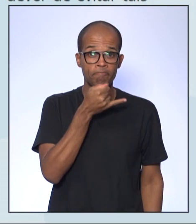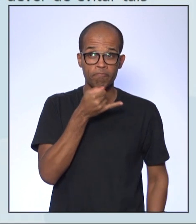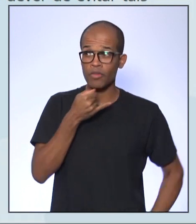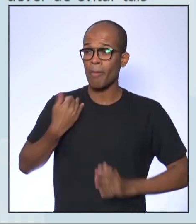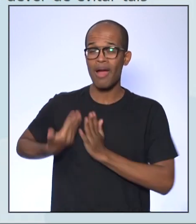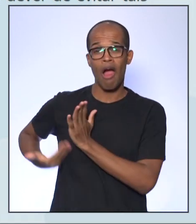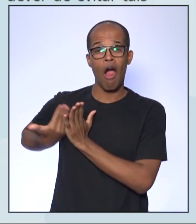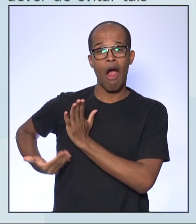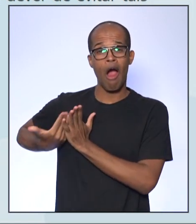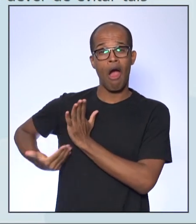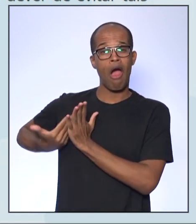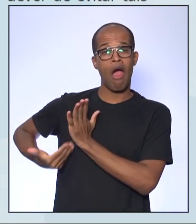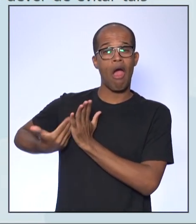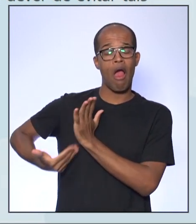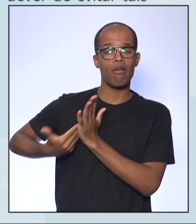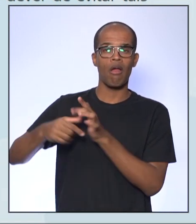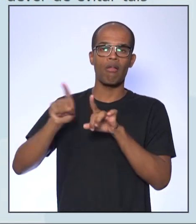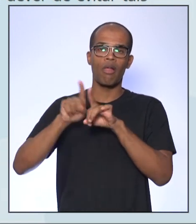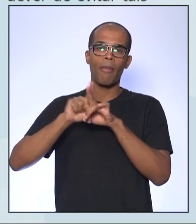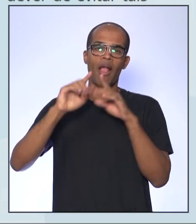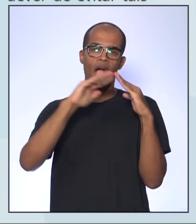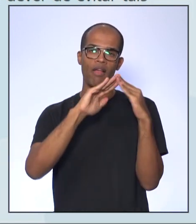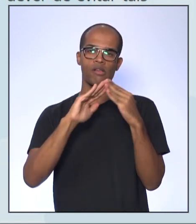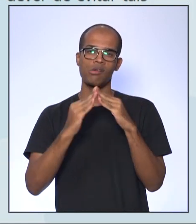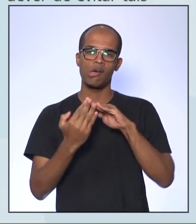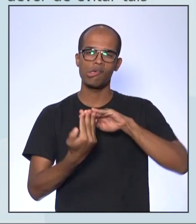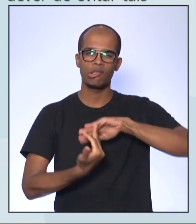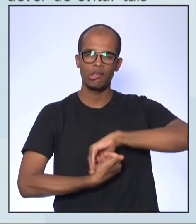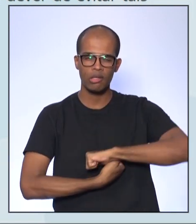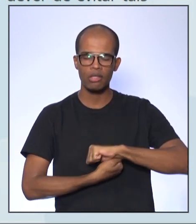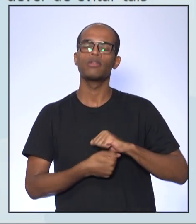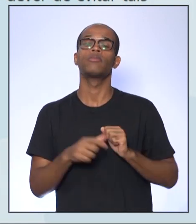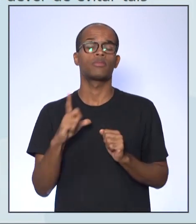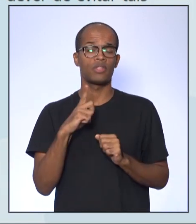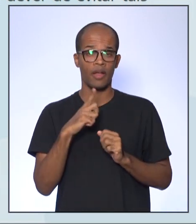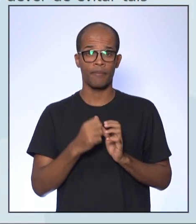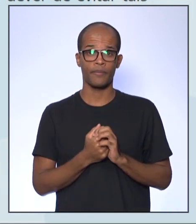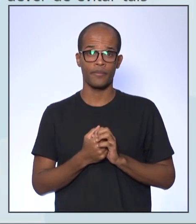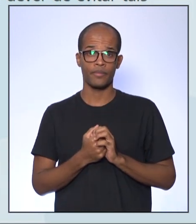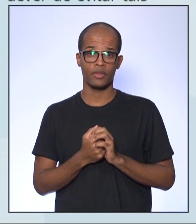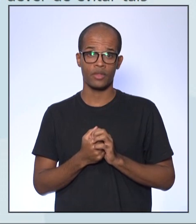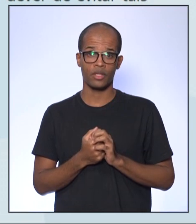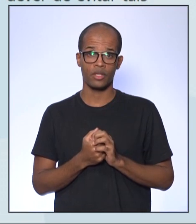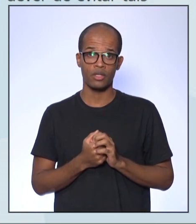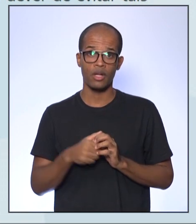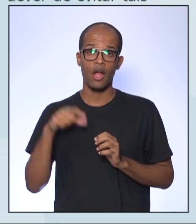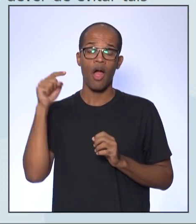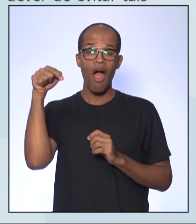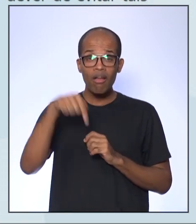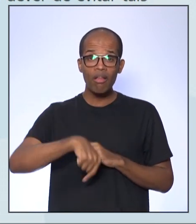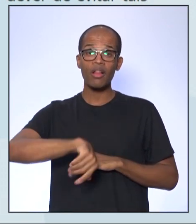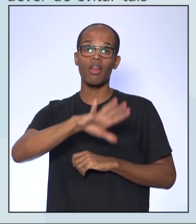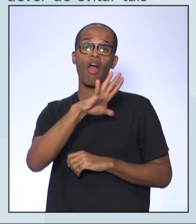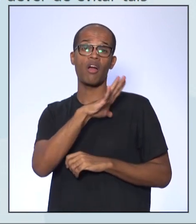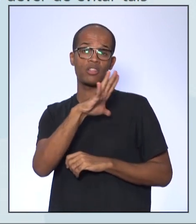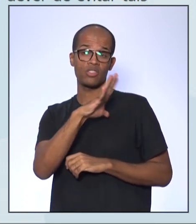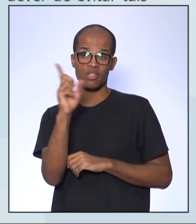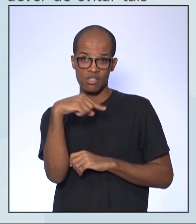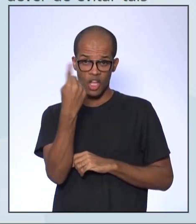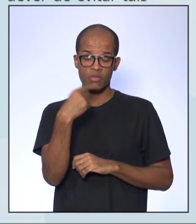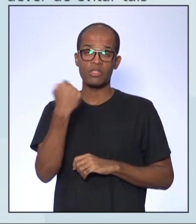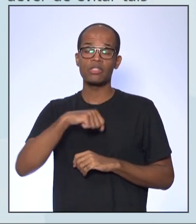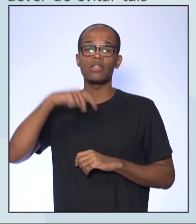de haveres e destruição de imóveis. Há muito que a nossa engenharia municipal se devia